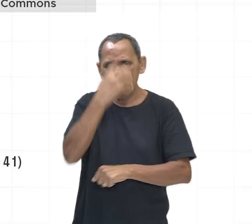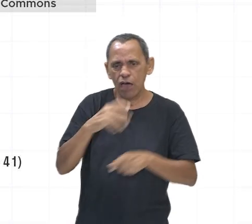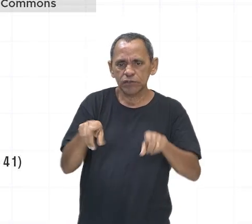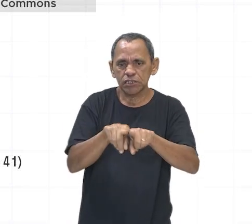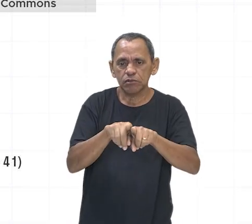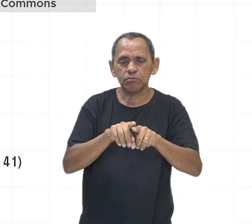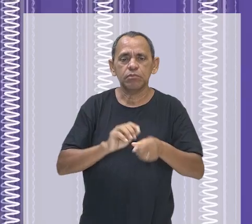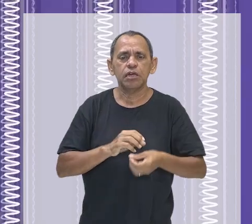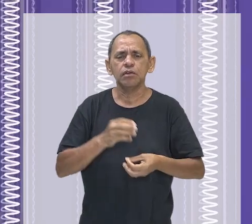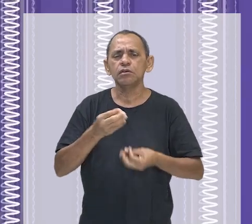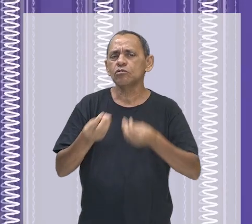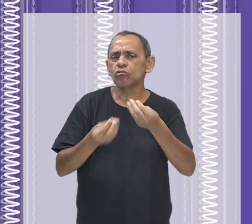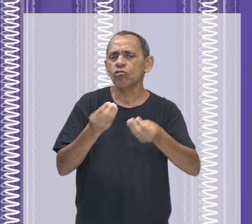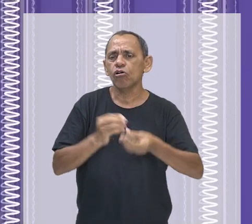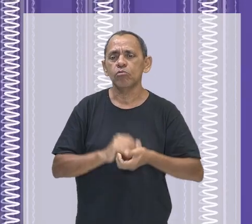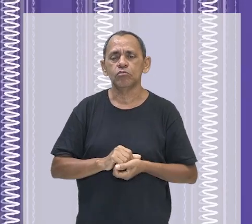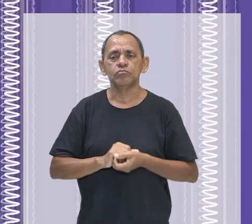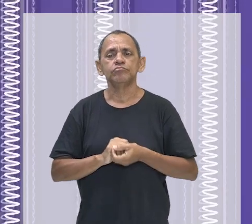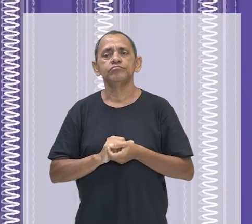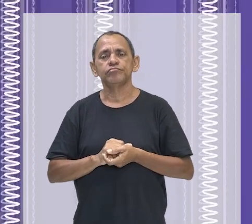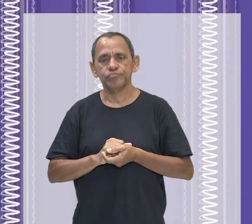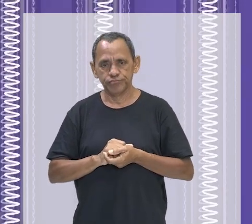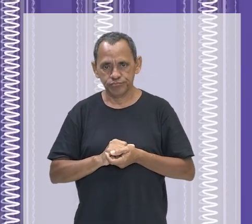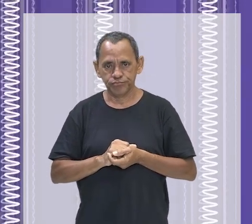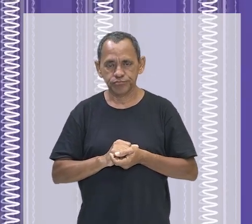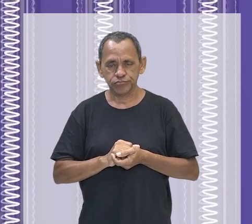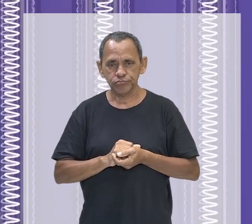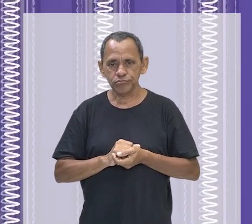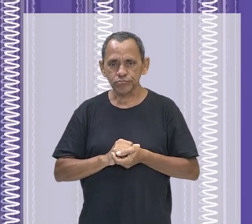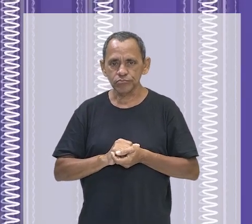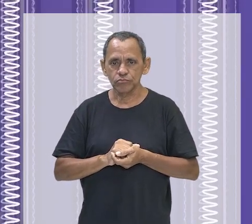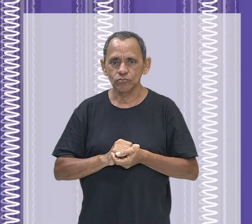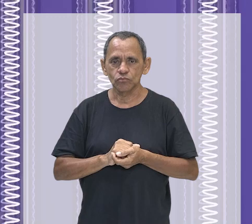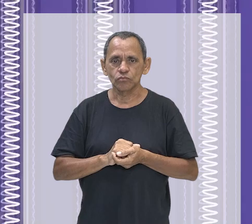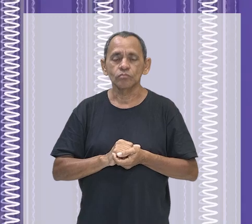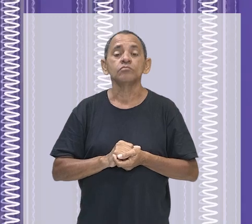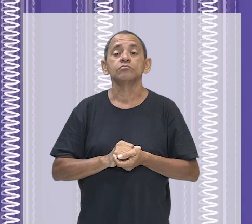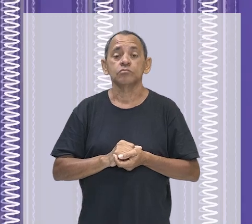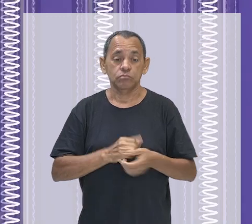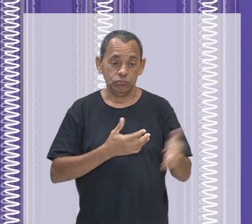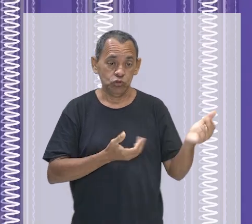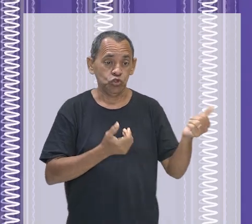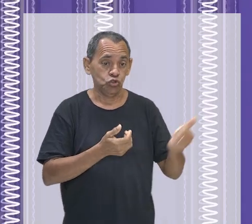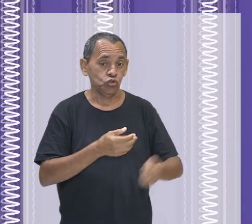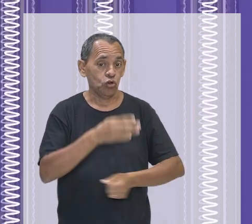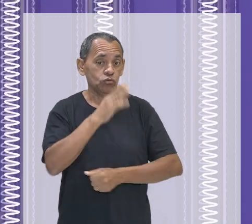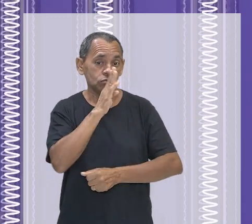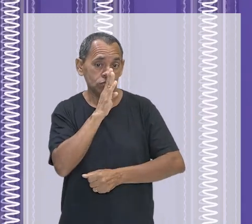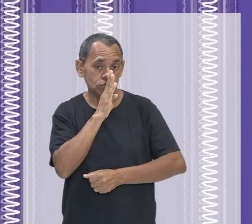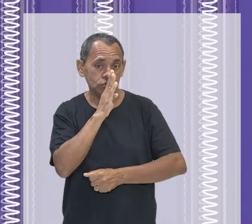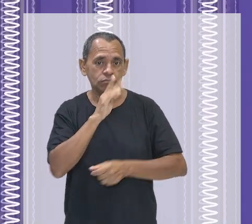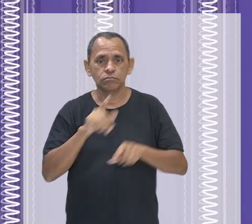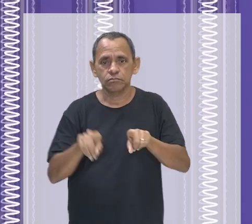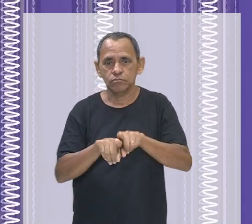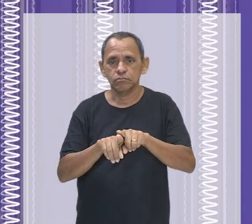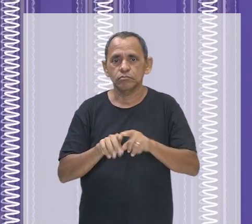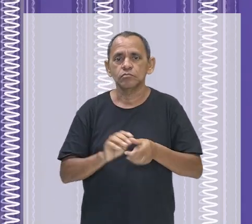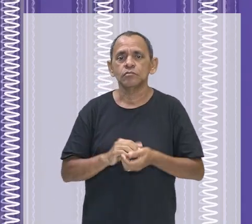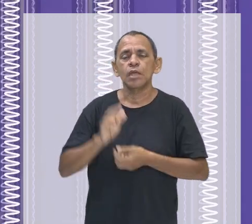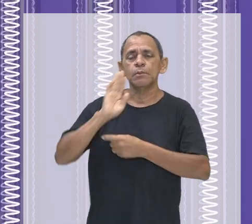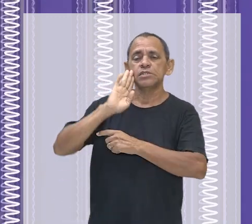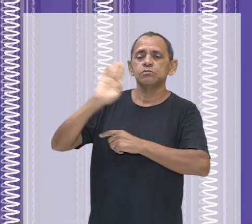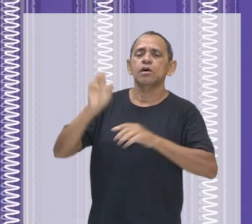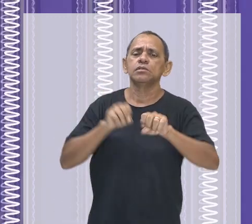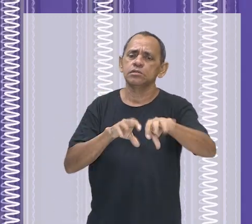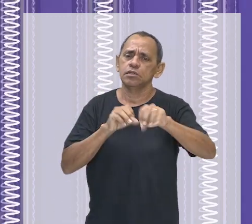alunos. Então, nós ouvimos aí um dos principais ensinamentos do budismo por